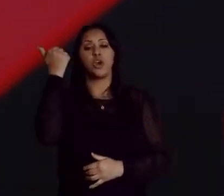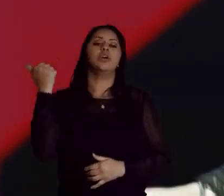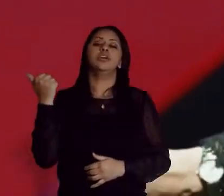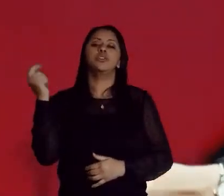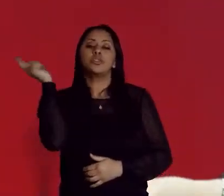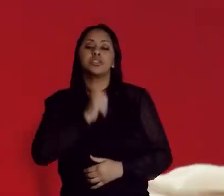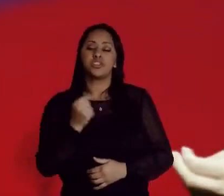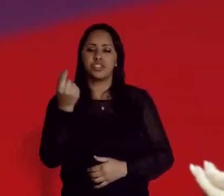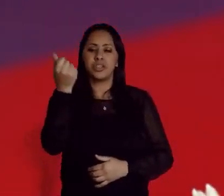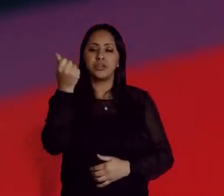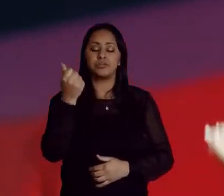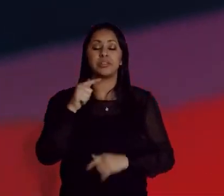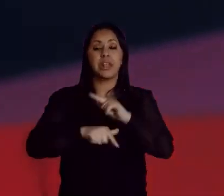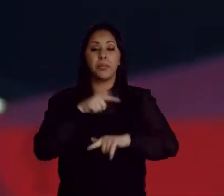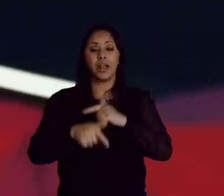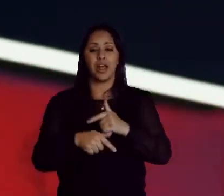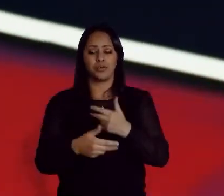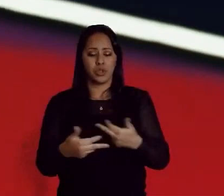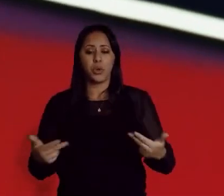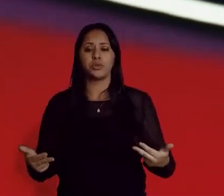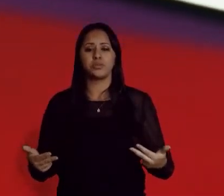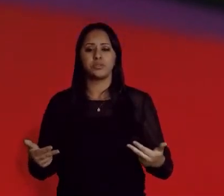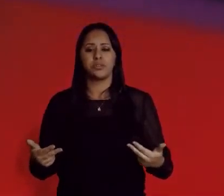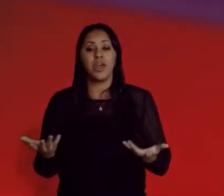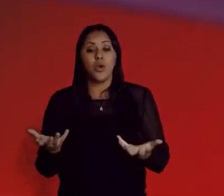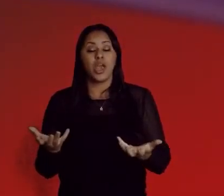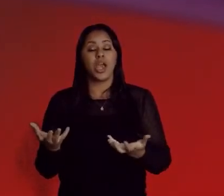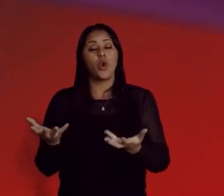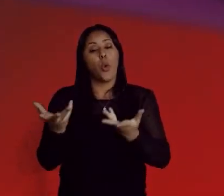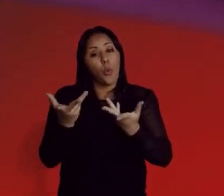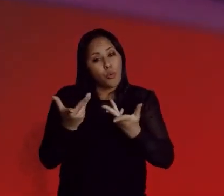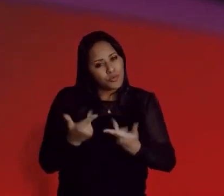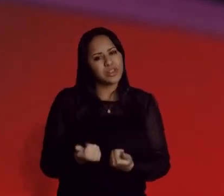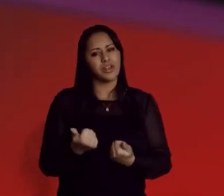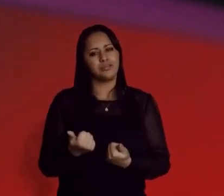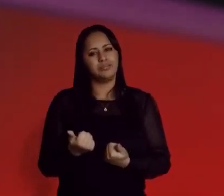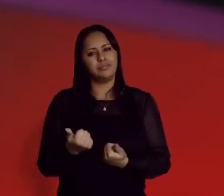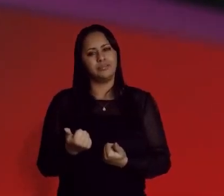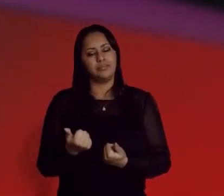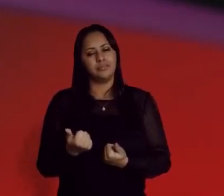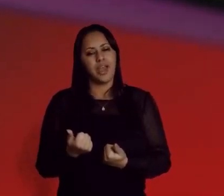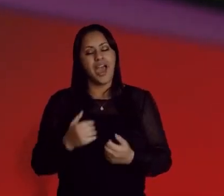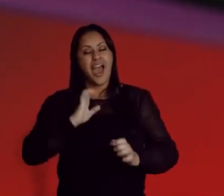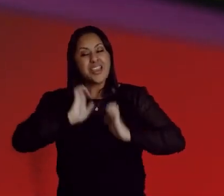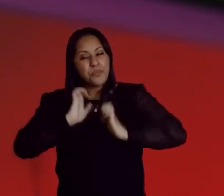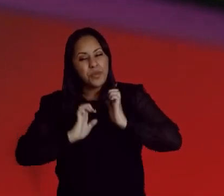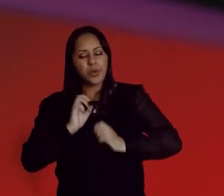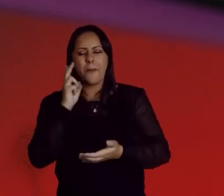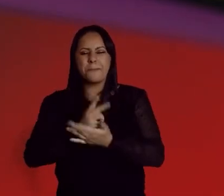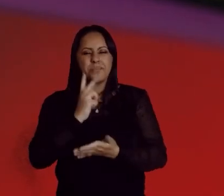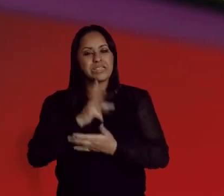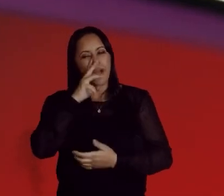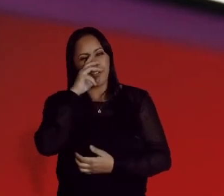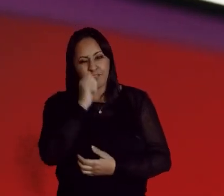de trabalhar com nossos negócios. Escute, eu quero te convidar a empreender da mesma força, com a mesma